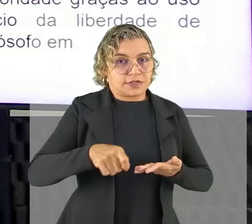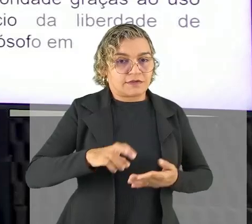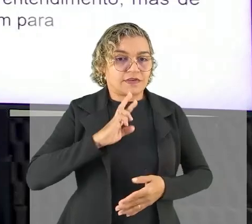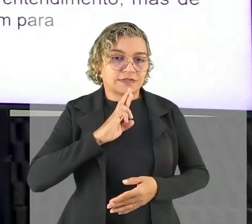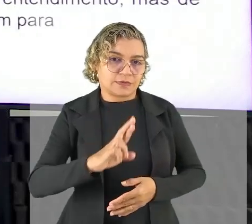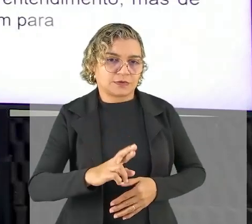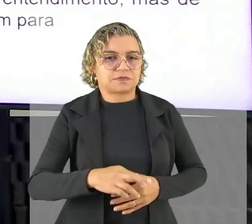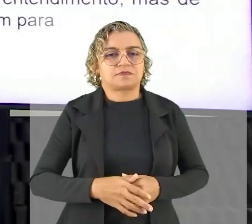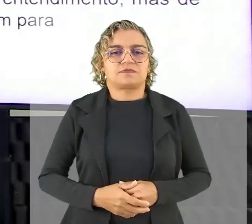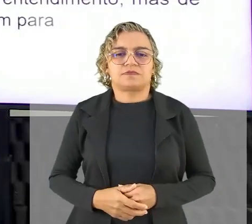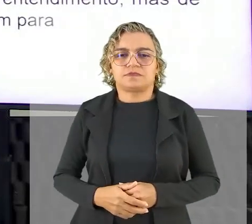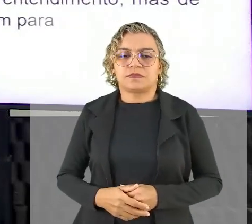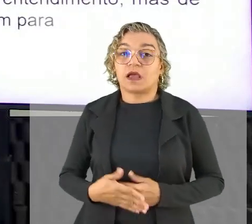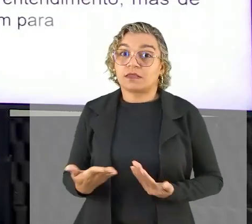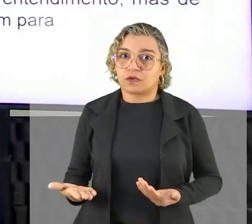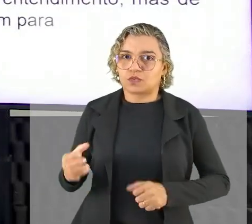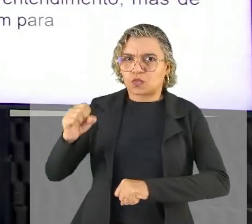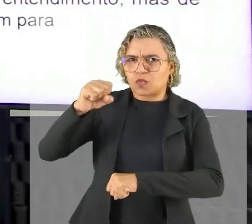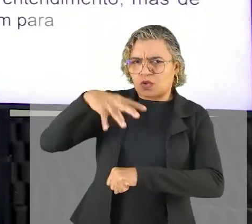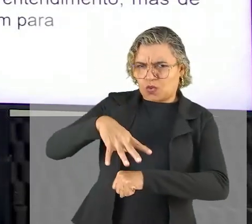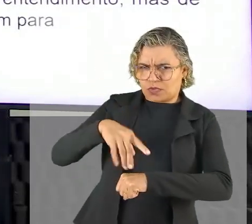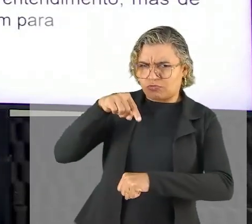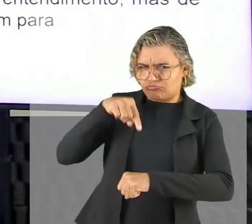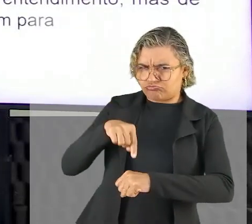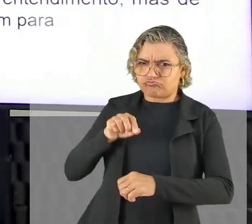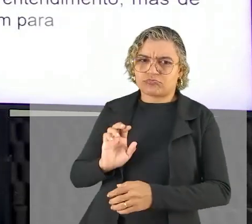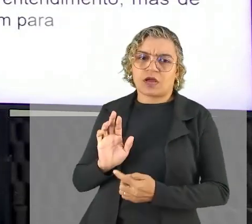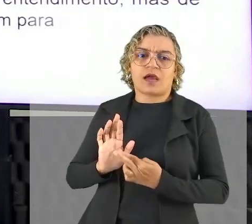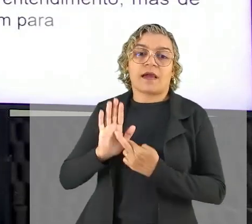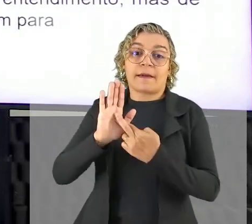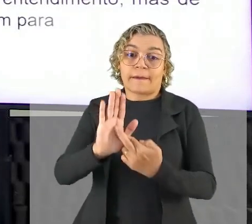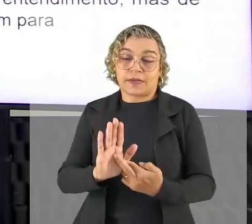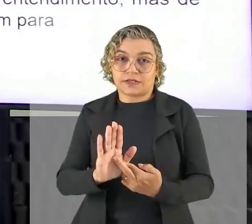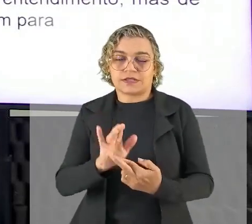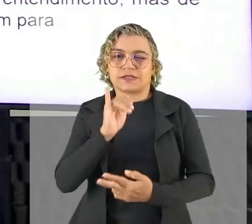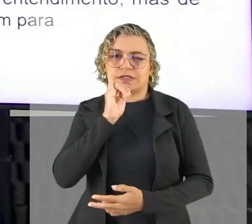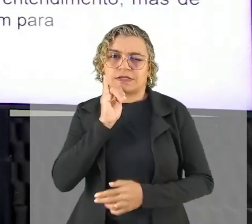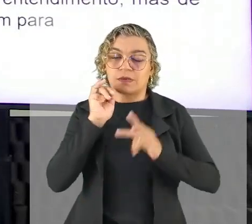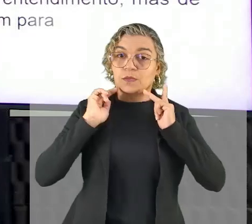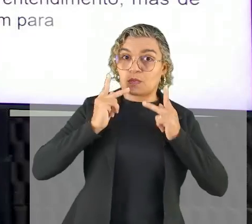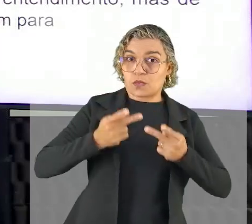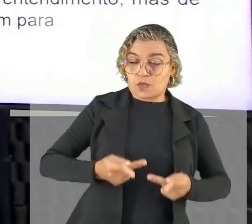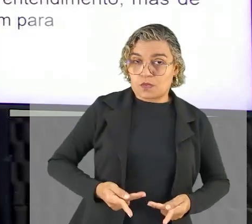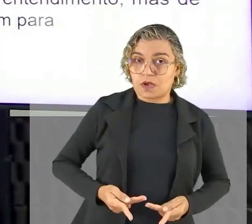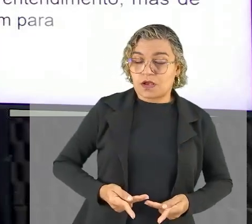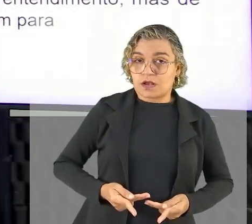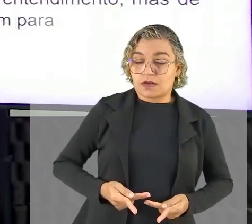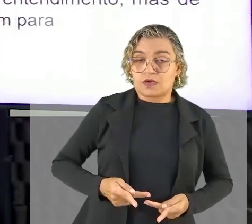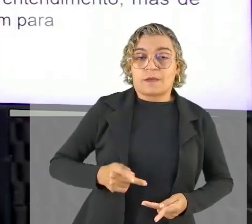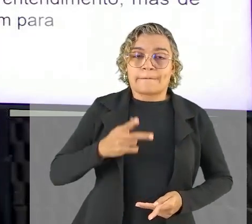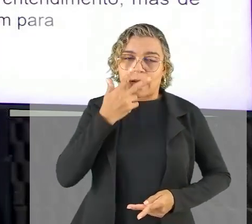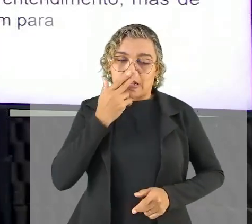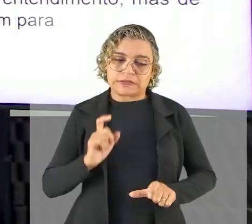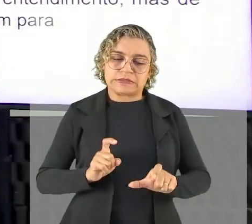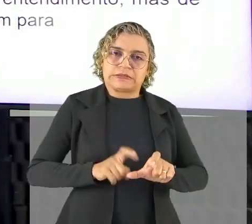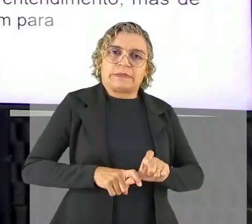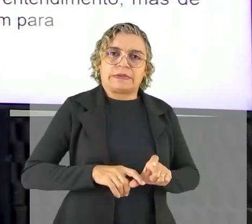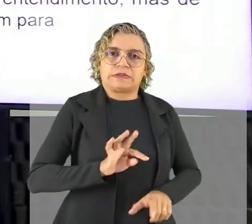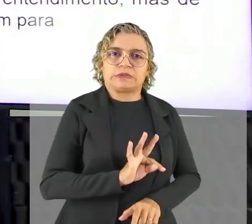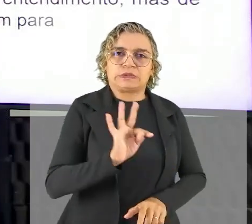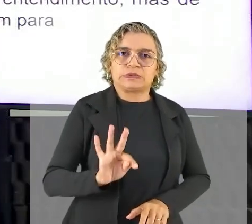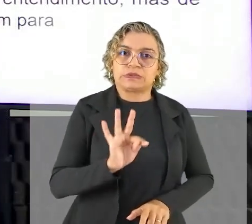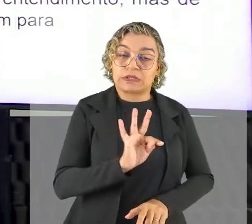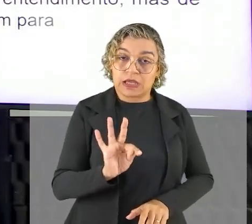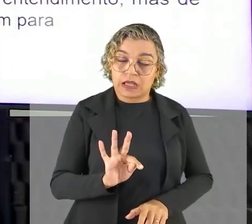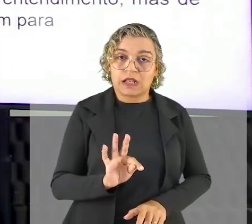seguinte: o iluminismo representa a saída dos seres humanos de uma tutela que estes